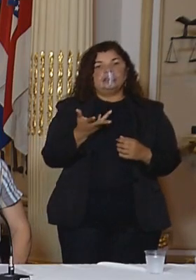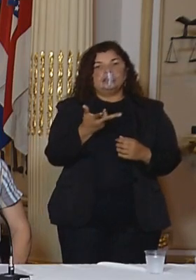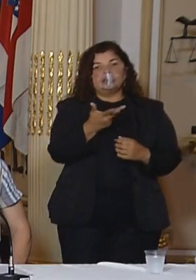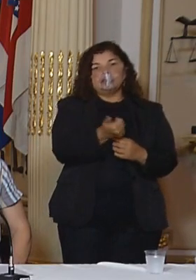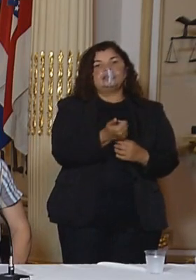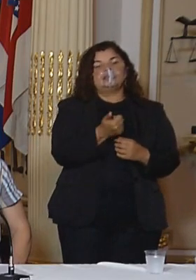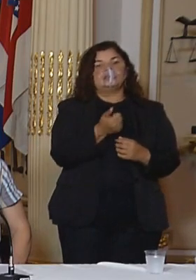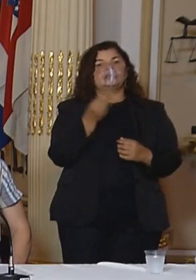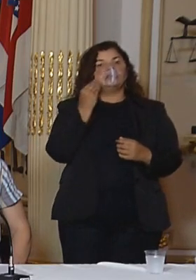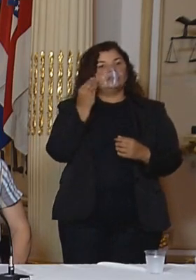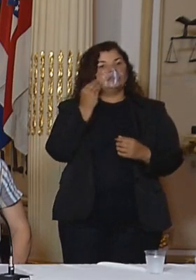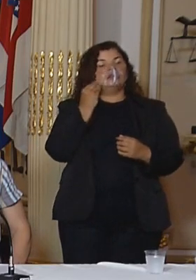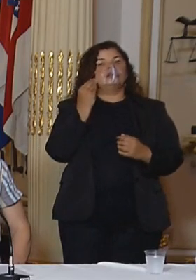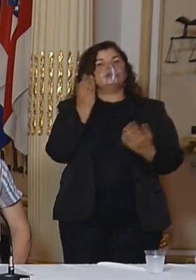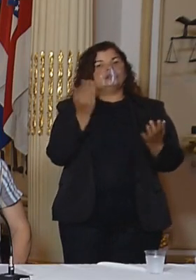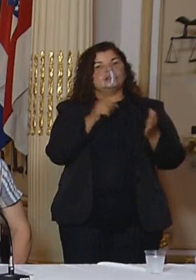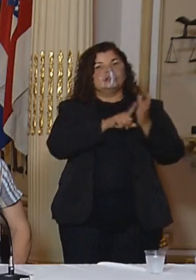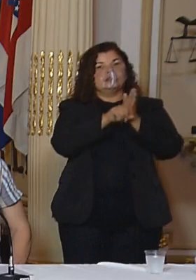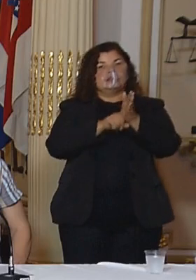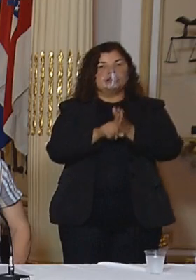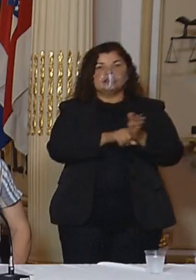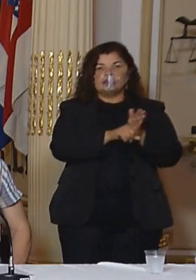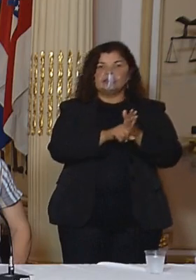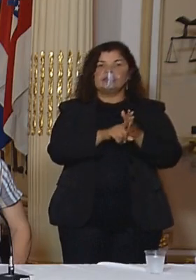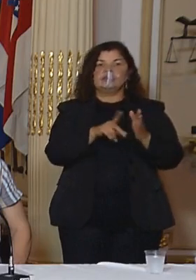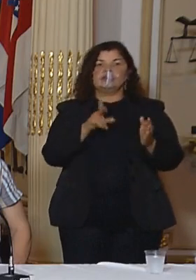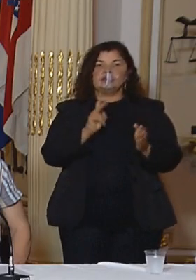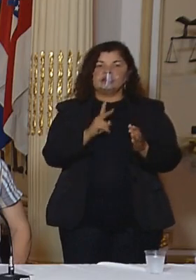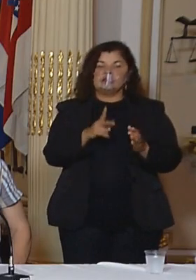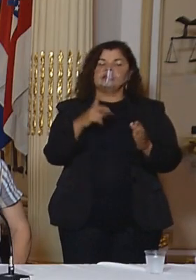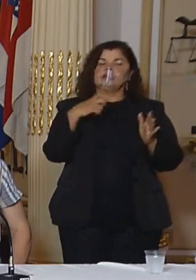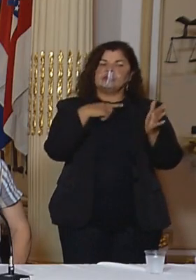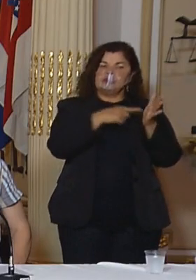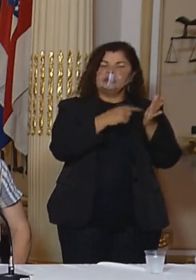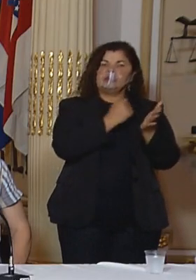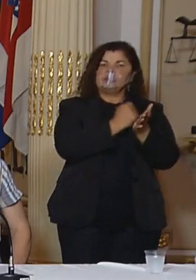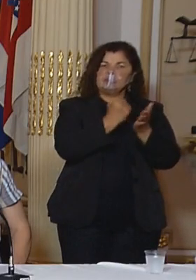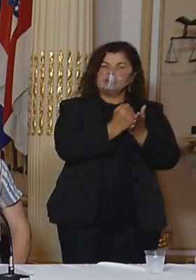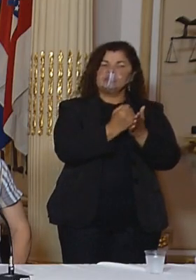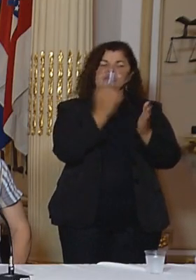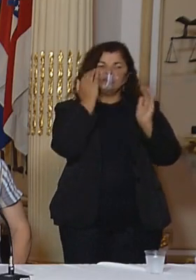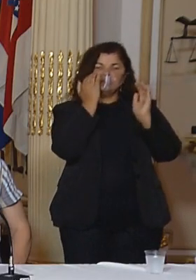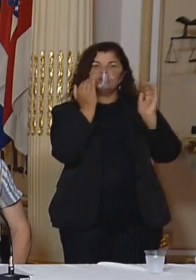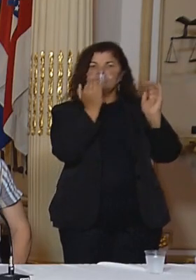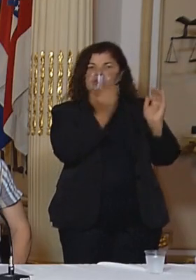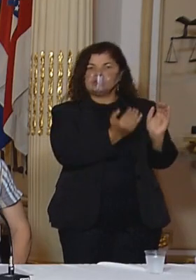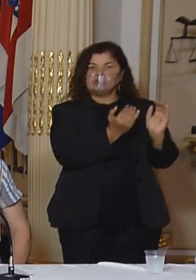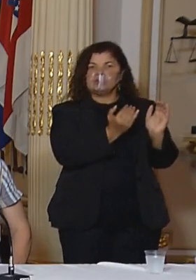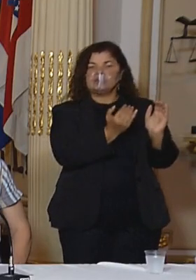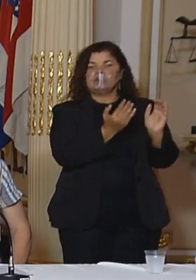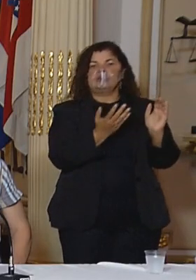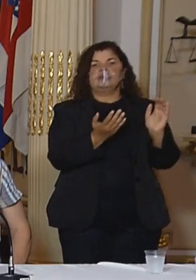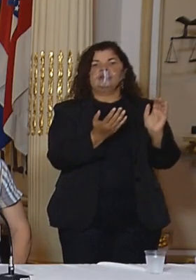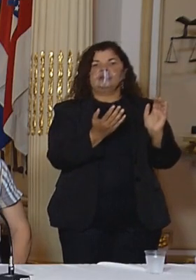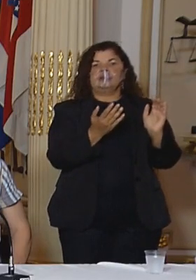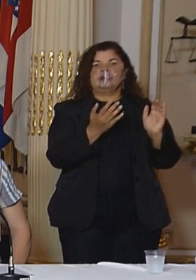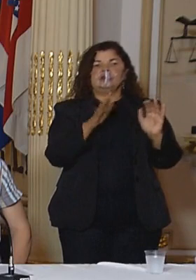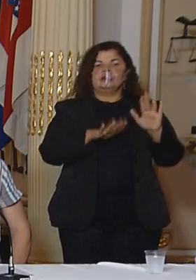testes disponíveis, né? Nem sempre os protocolos são seguidos à risca, e muitas vezes até se